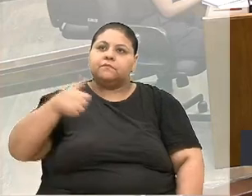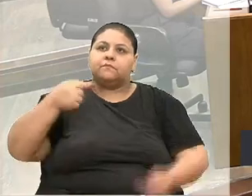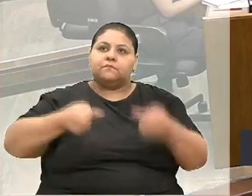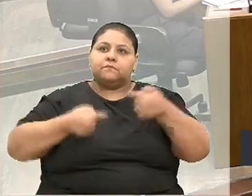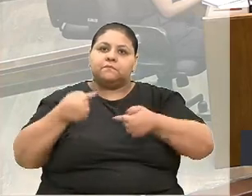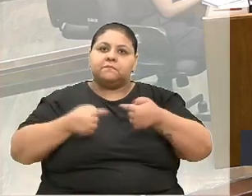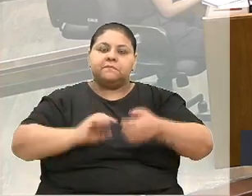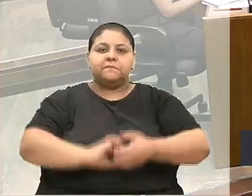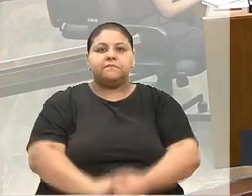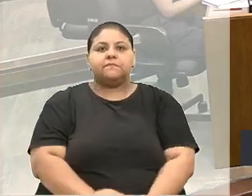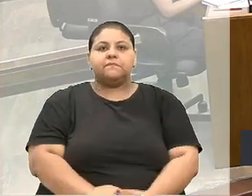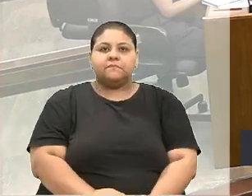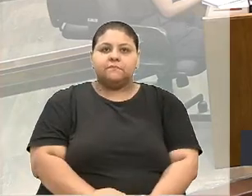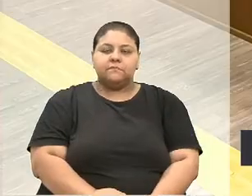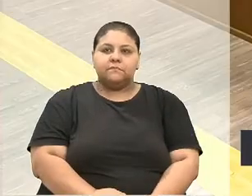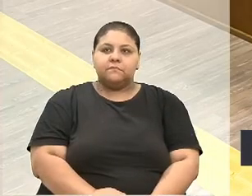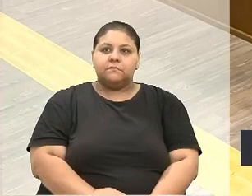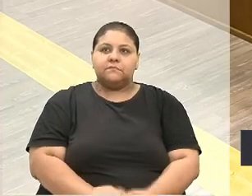discussão.